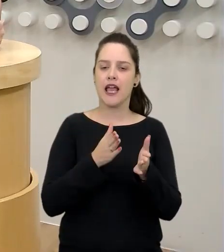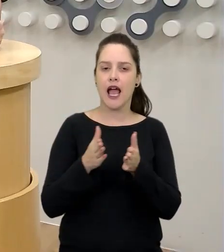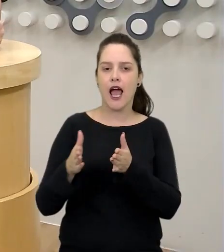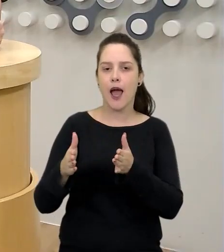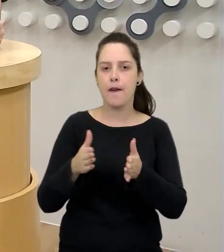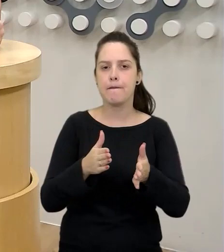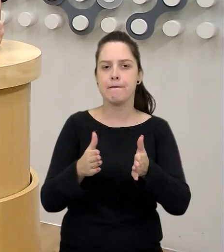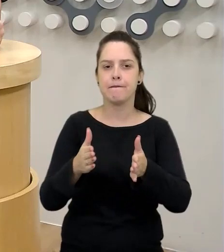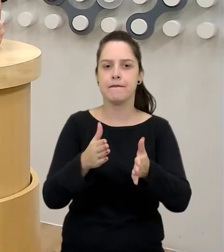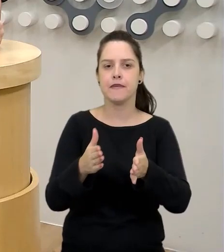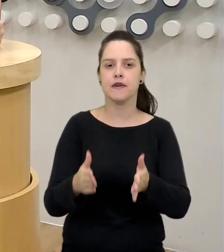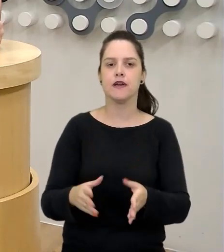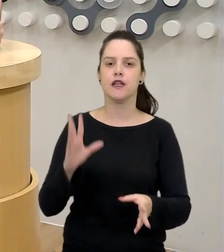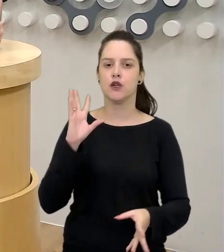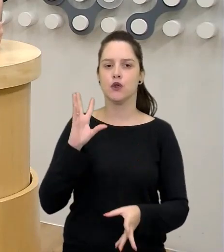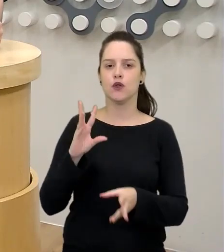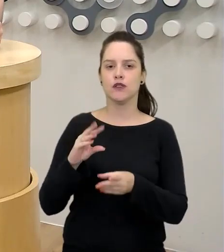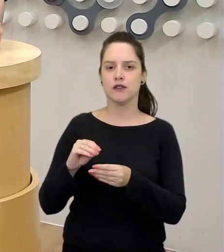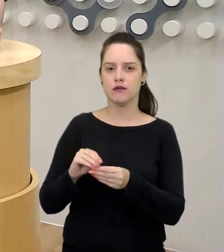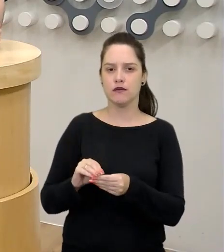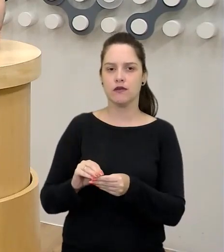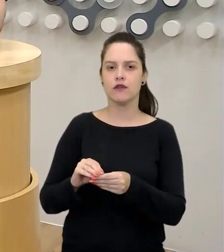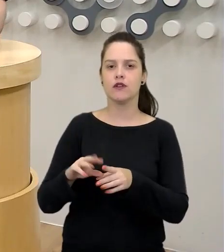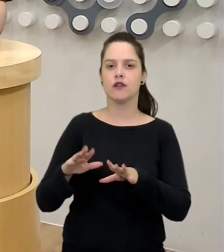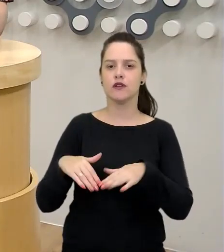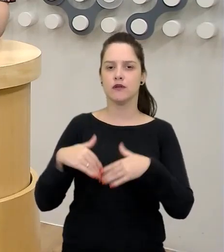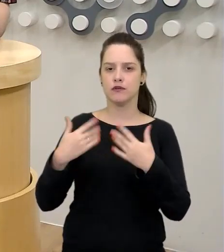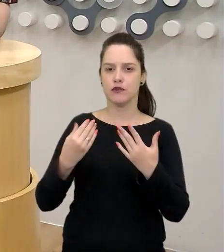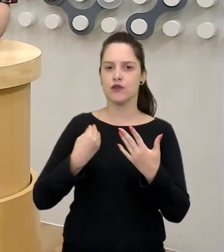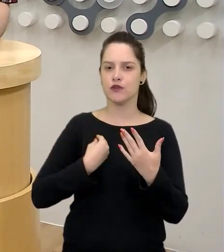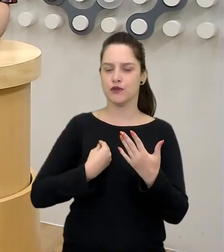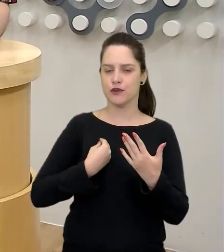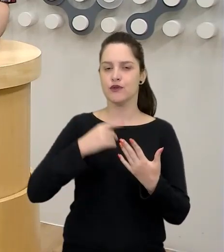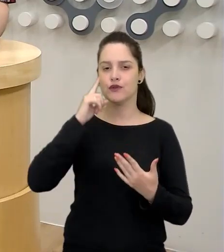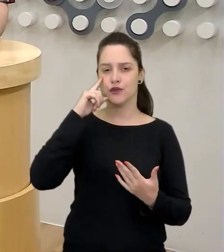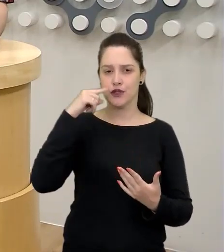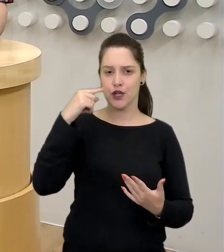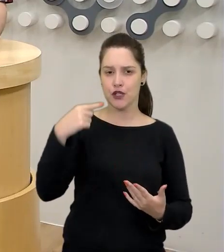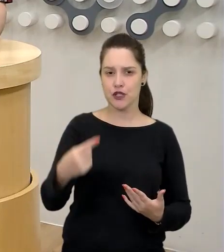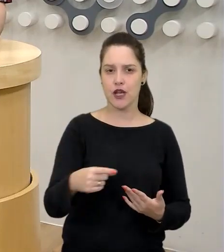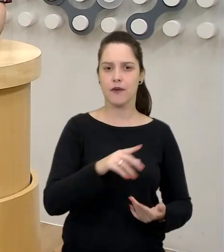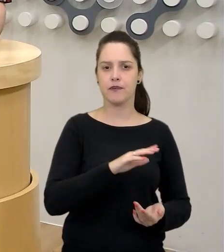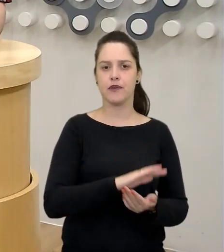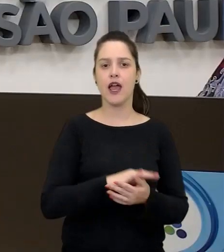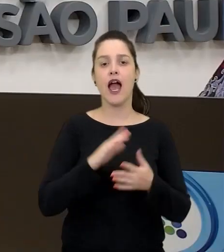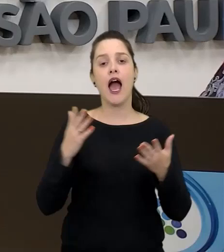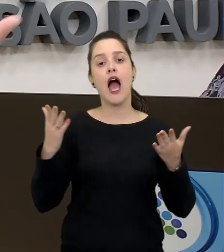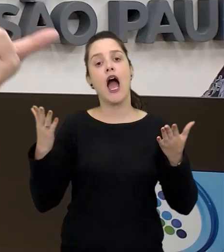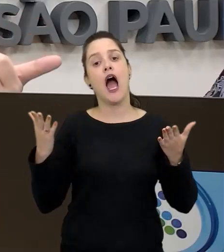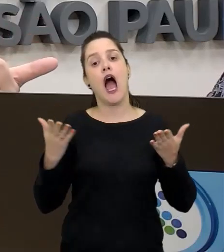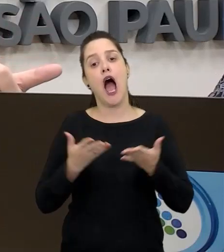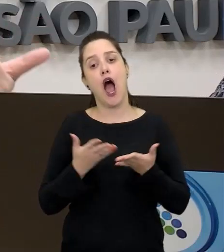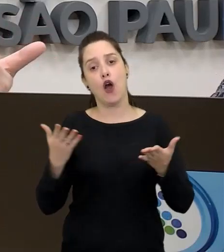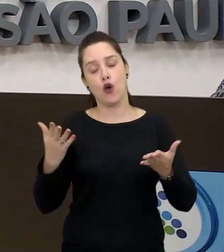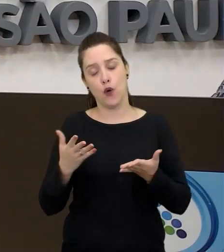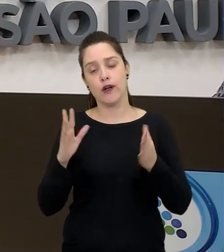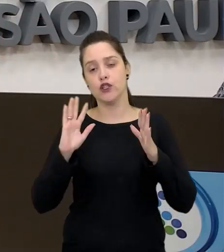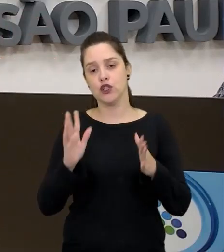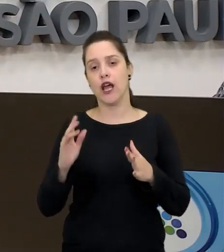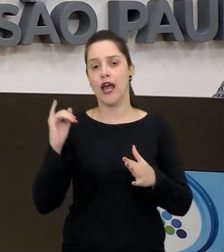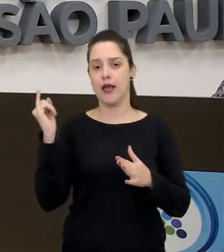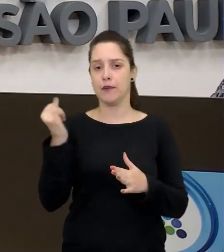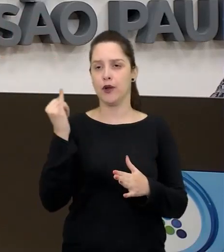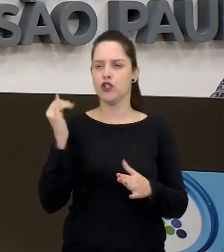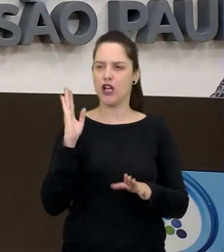caminhando para, inclusive, se tornarem objeto de literatura fantástica e tudo mais. Agora, os bestiários, é importante, de que